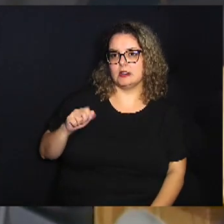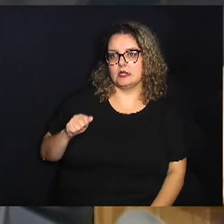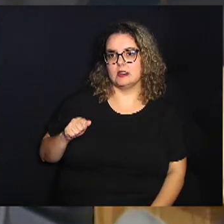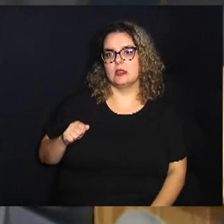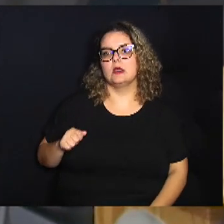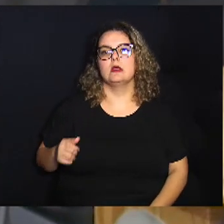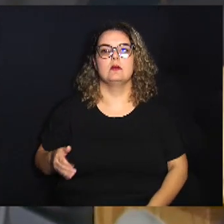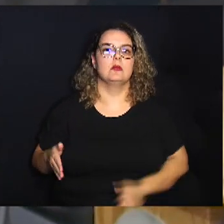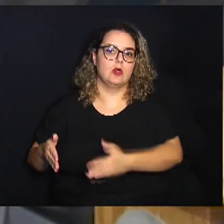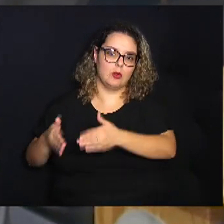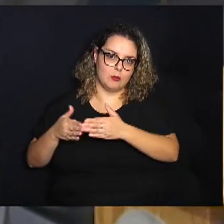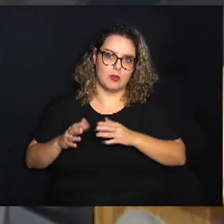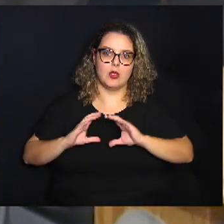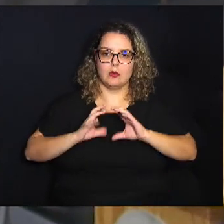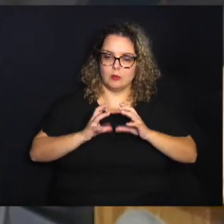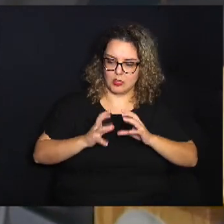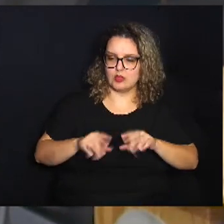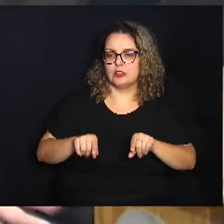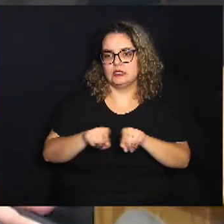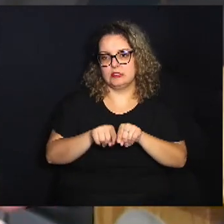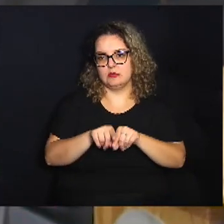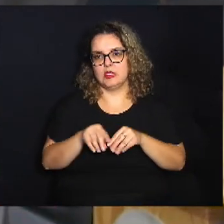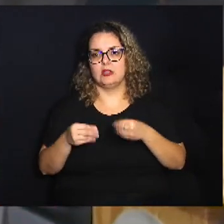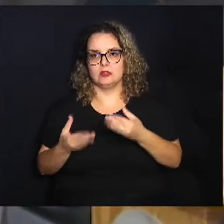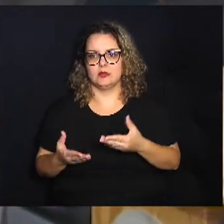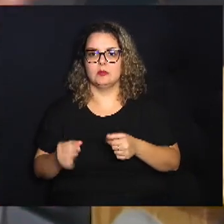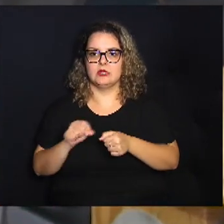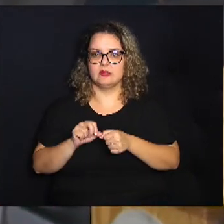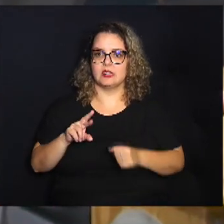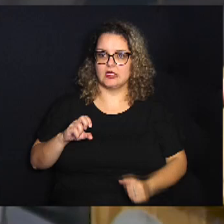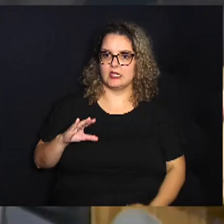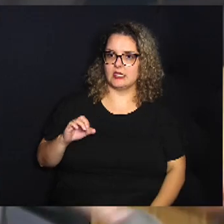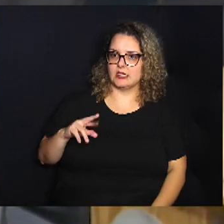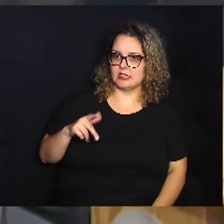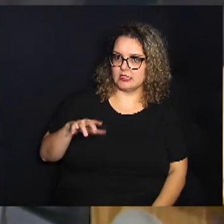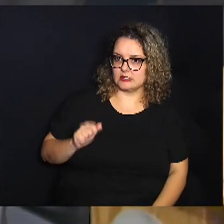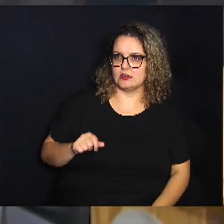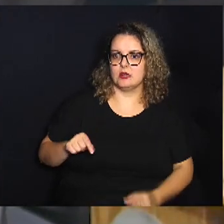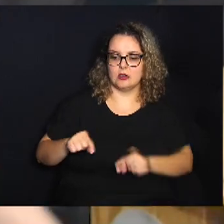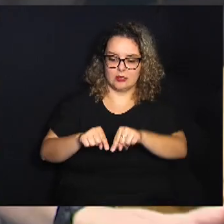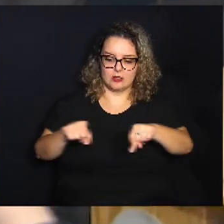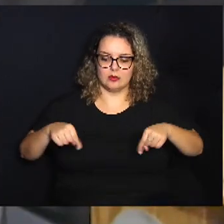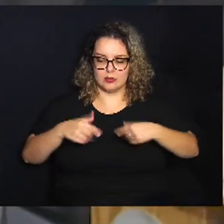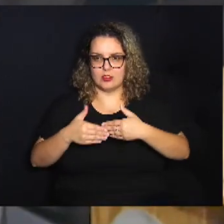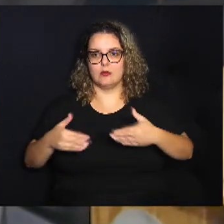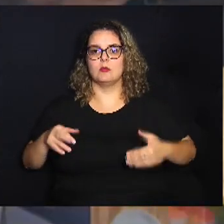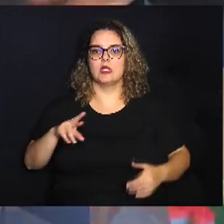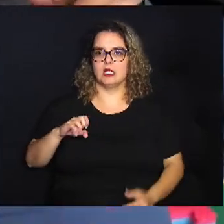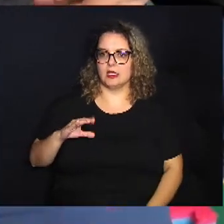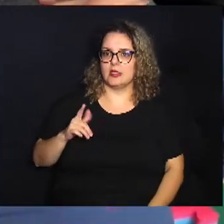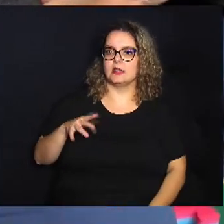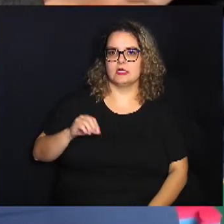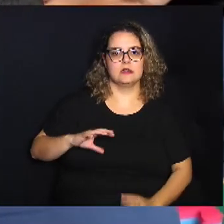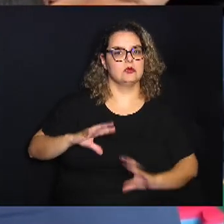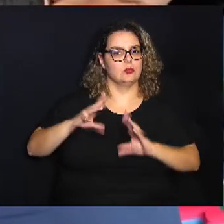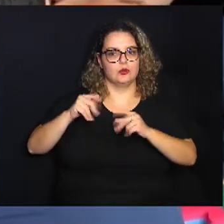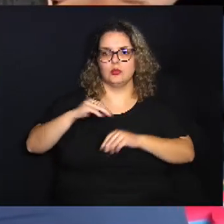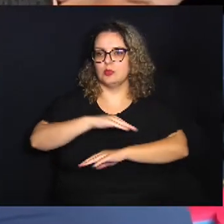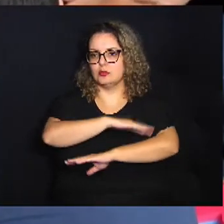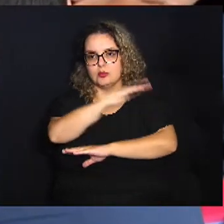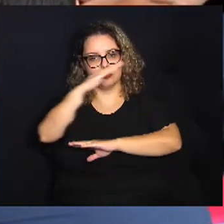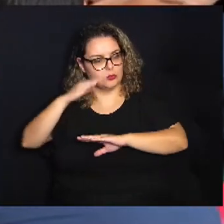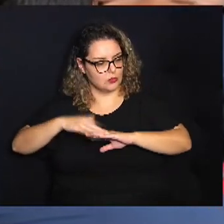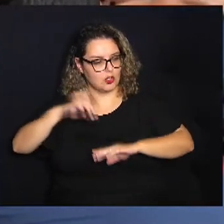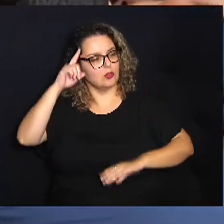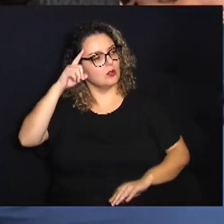de bola que a gente fornece também e para fazer a recreação. As quadras, elas estão abertas para recreação o dia todo. Olha, dá para